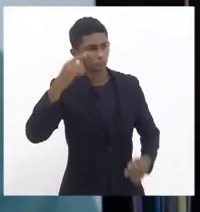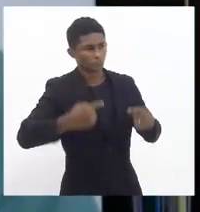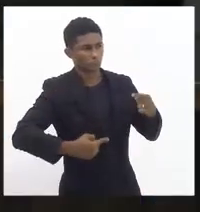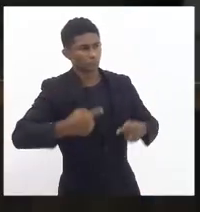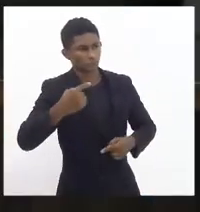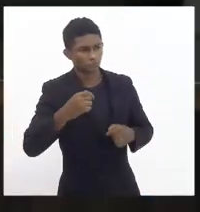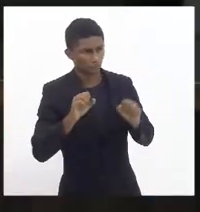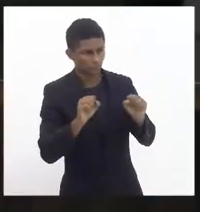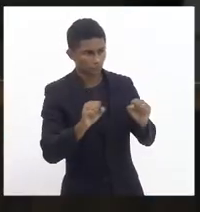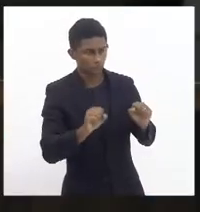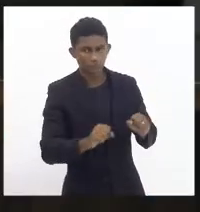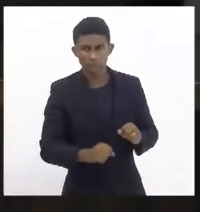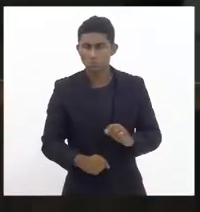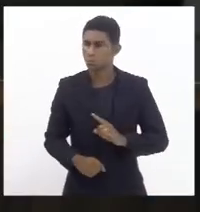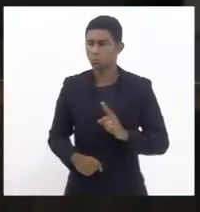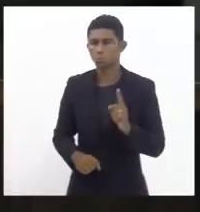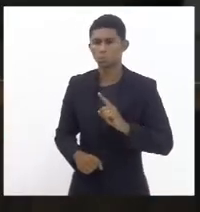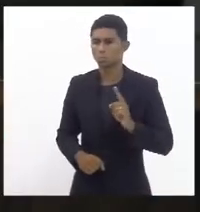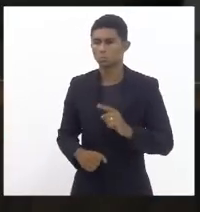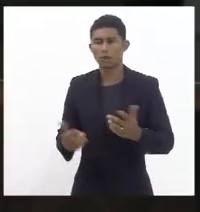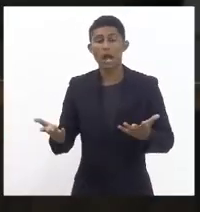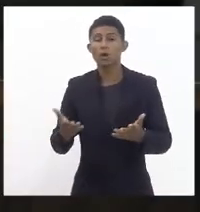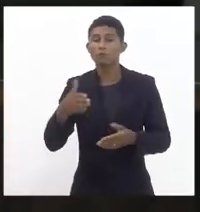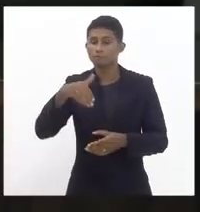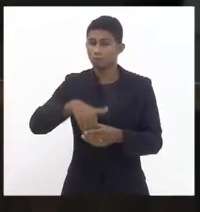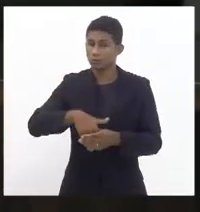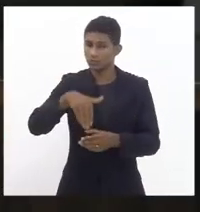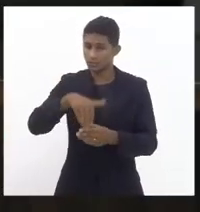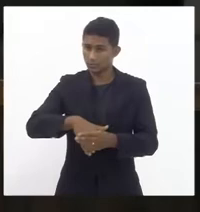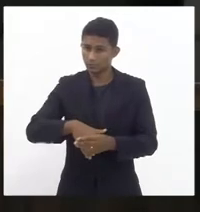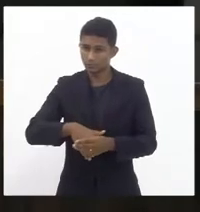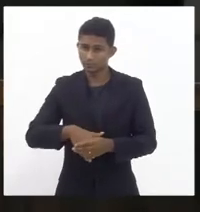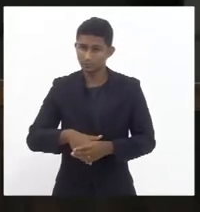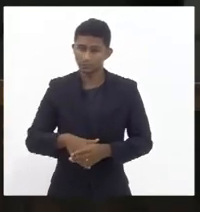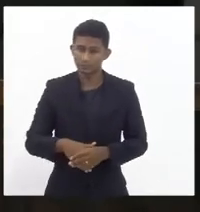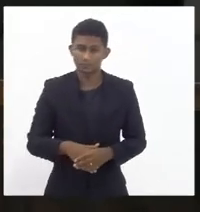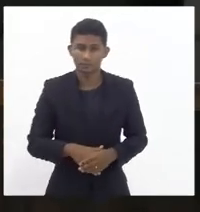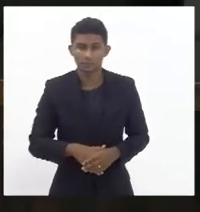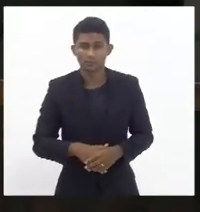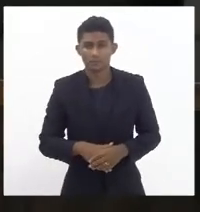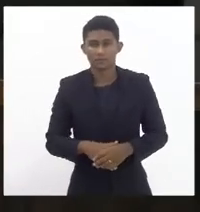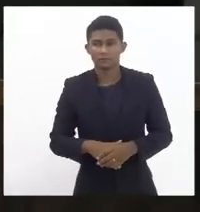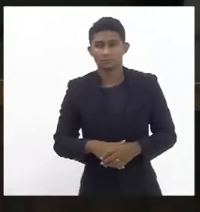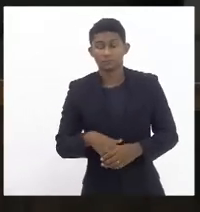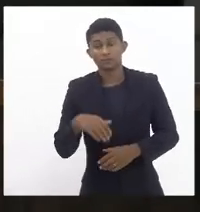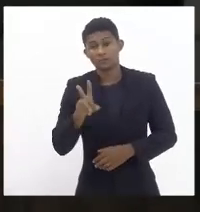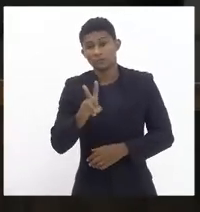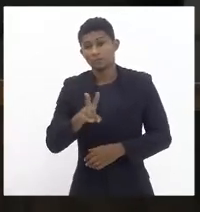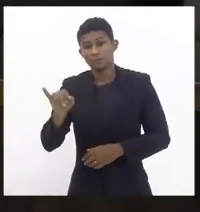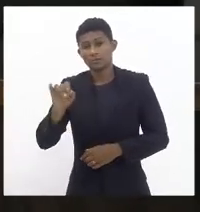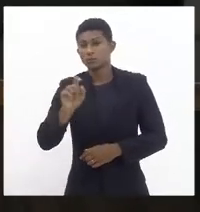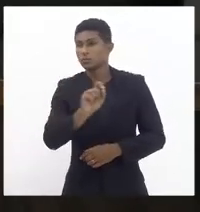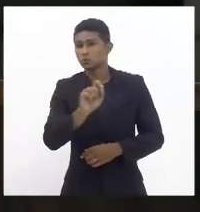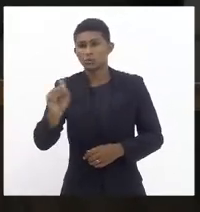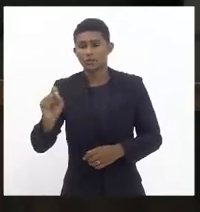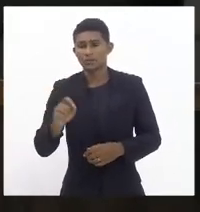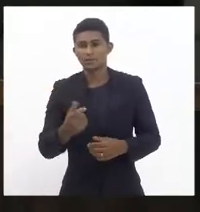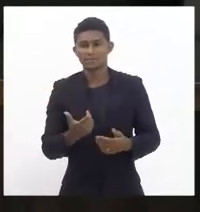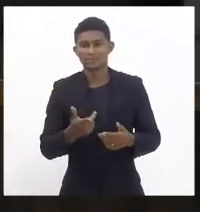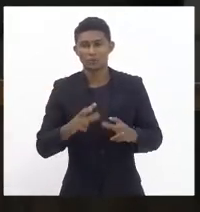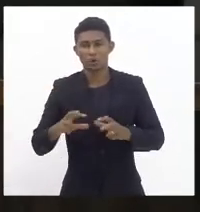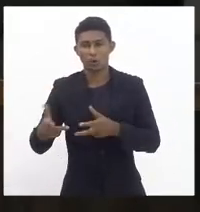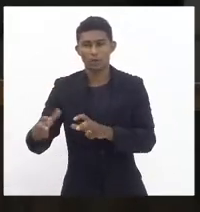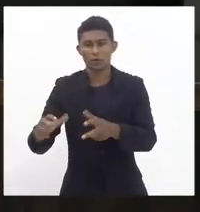não não preto não está em votação e nós vamos votar os pareceres das comissões